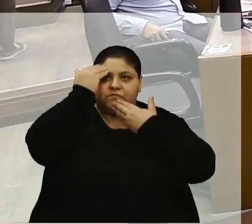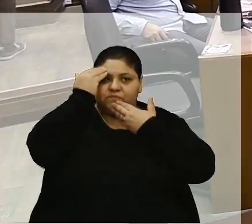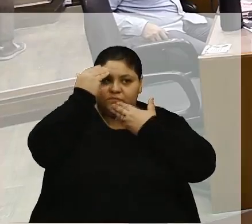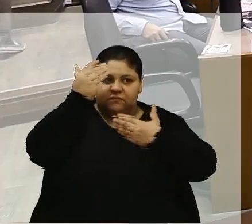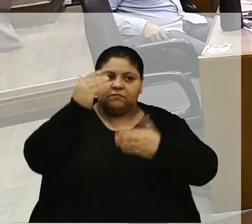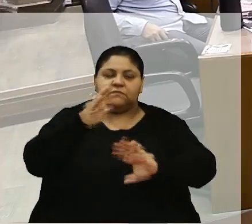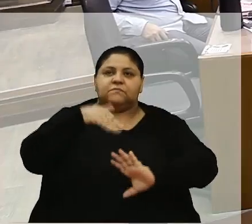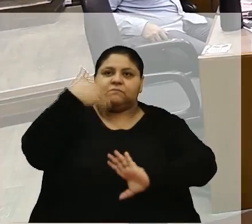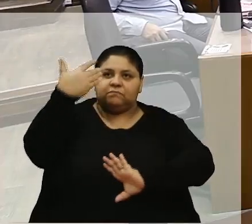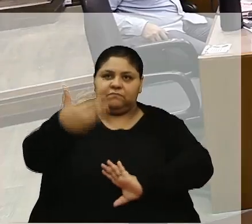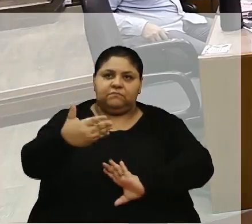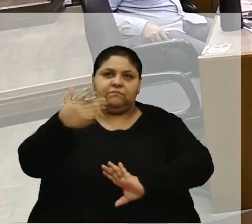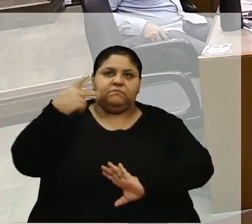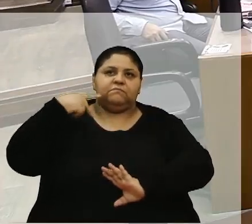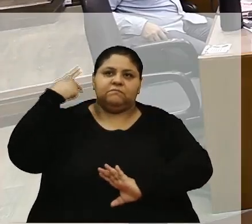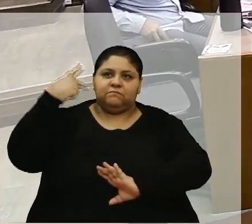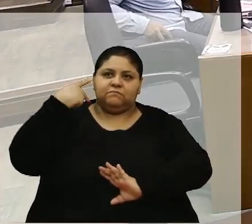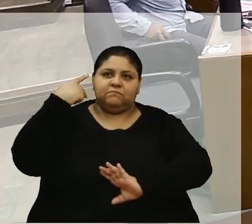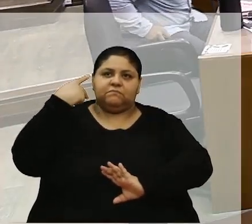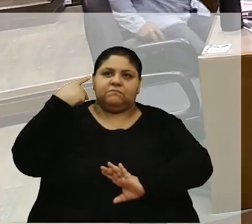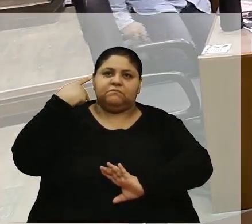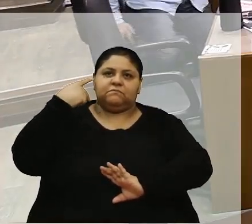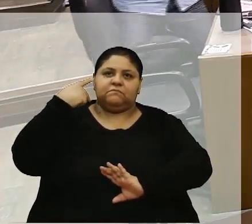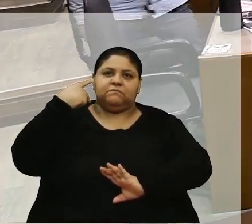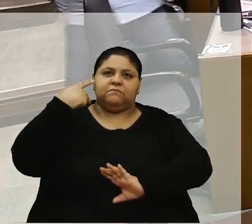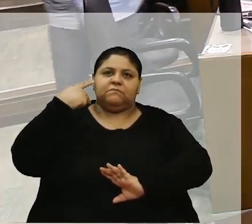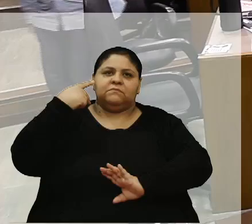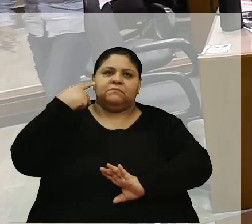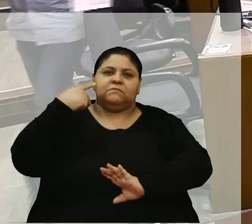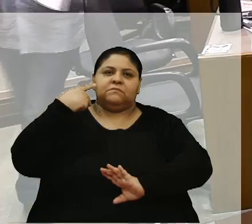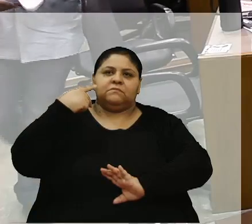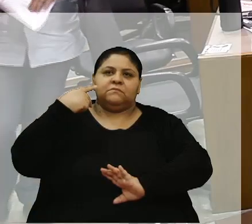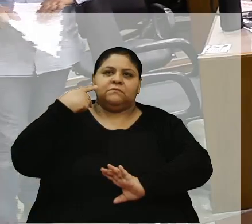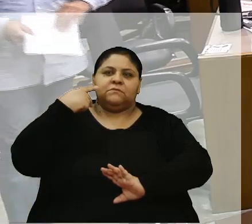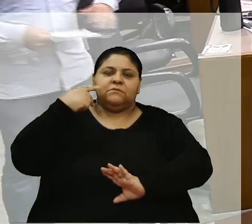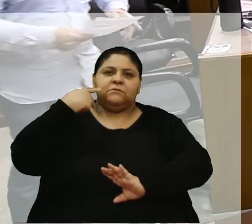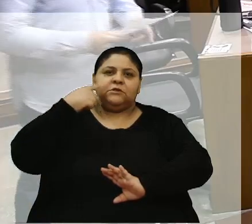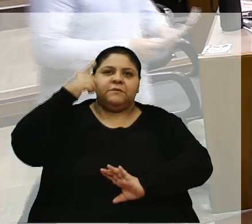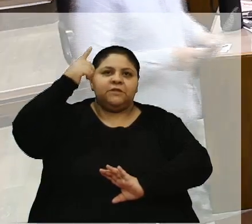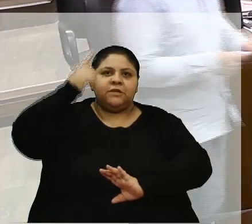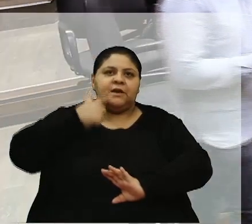Tamires. Próximo vereador inscrito, vereador Lucas Carinhato.